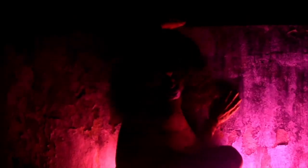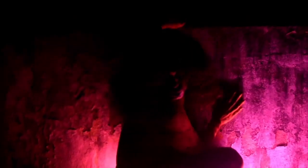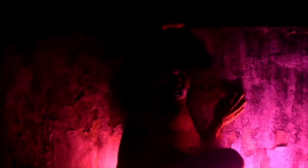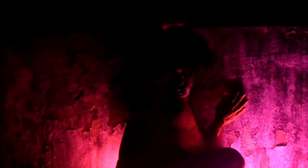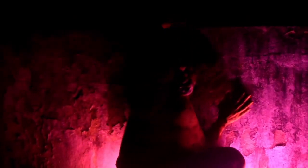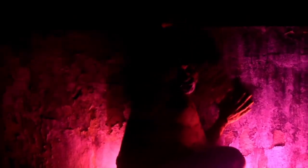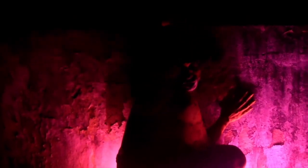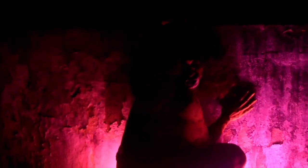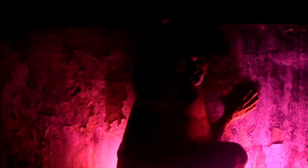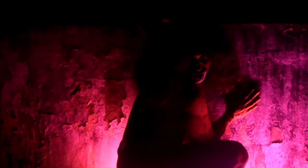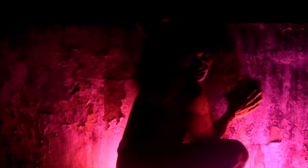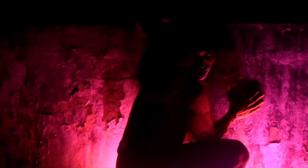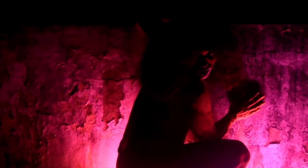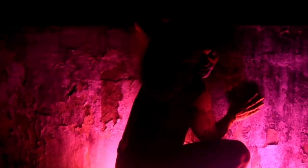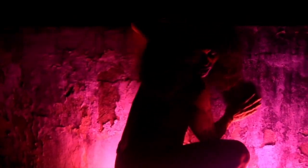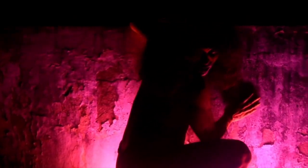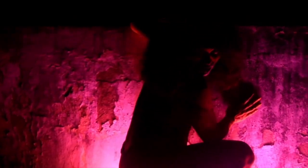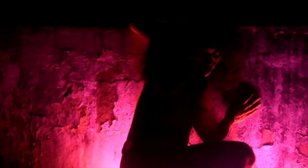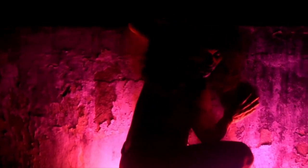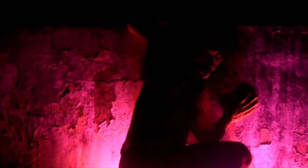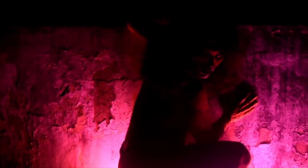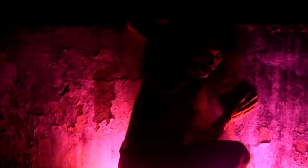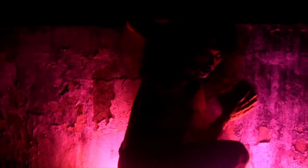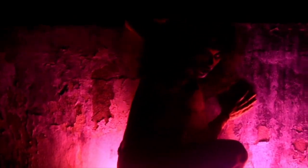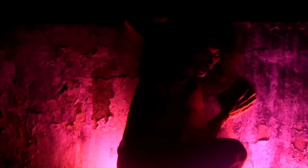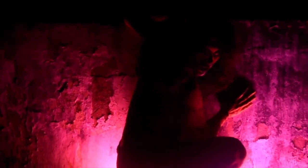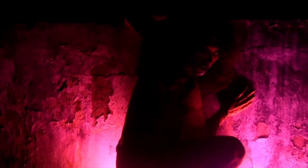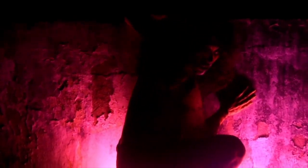Eu não sou gente.